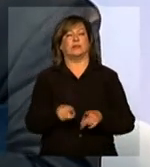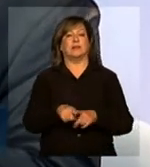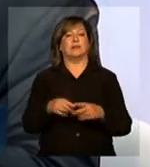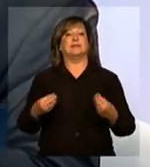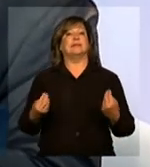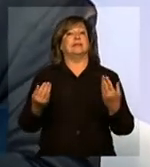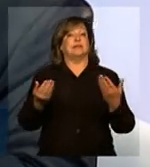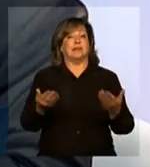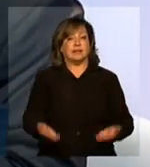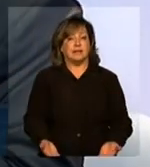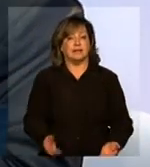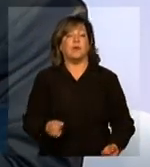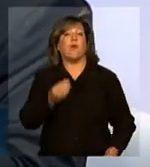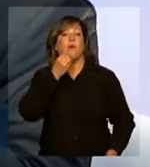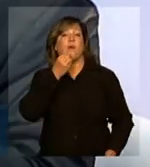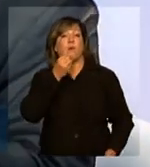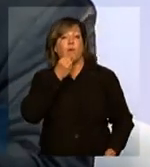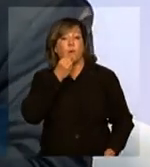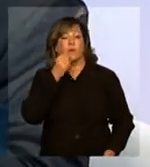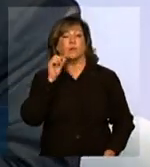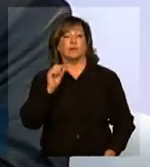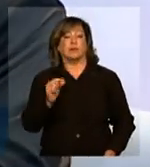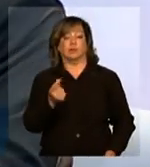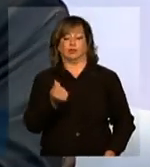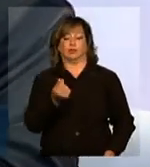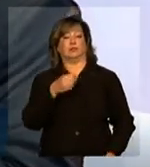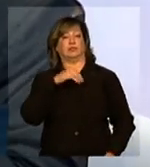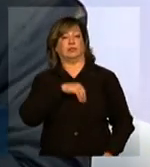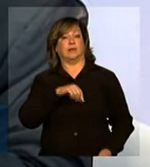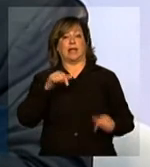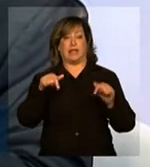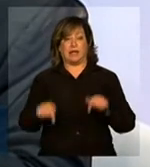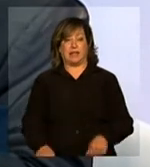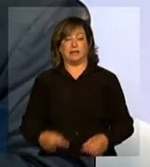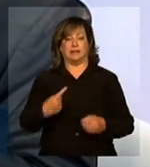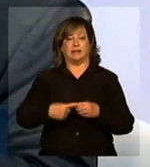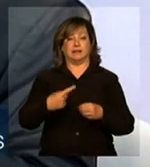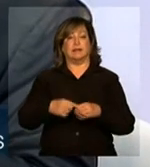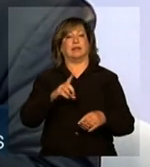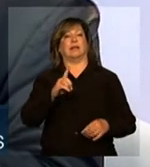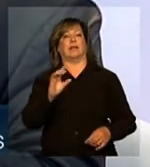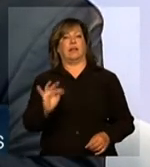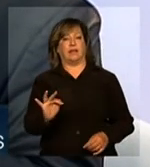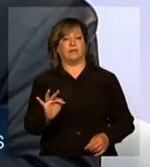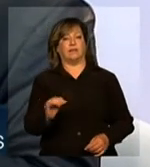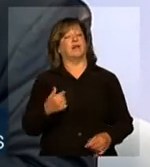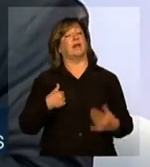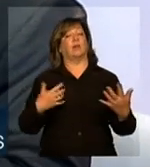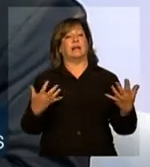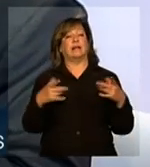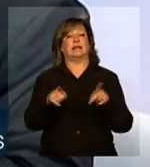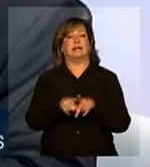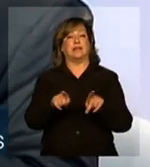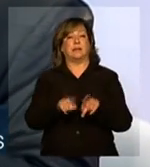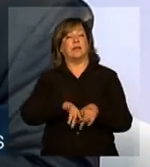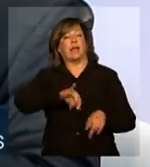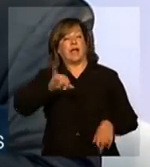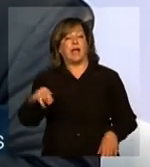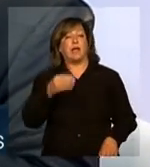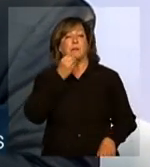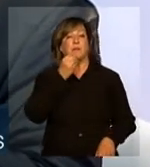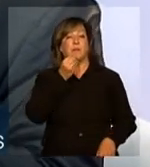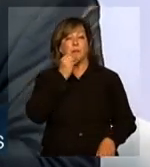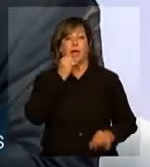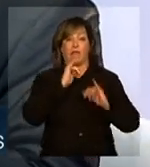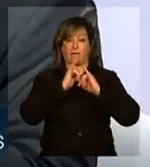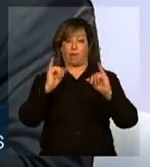trazer oportunidade e renda aqui para o campo no Distrito Federal. Queria também aproveitar e fazer um